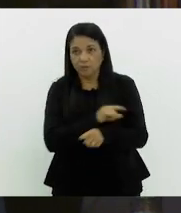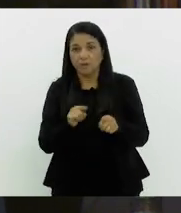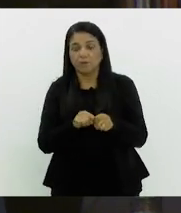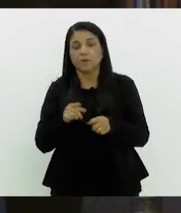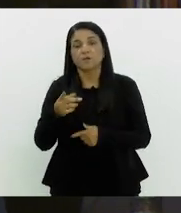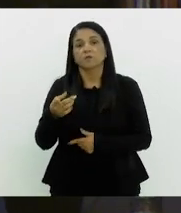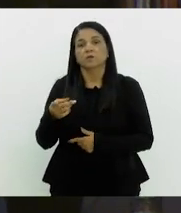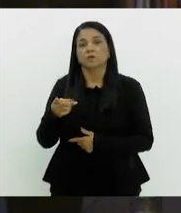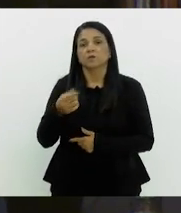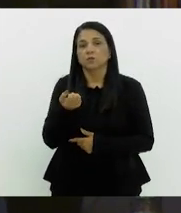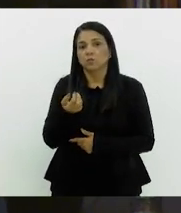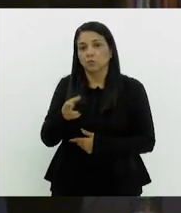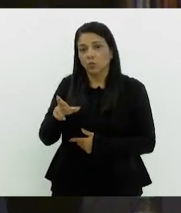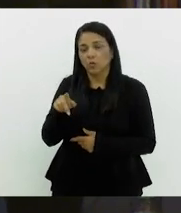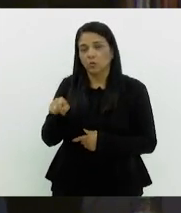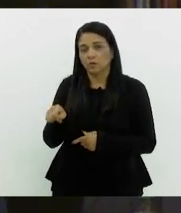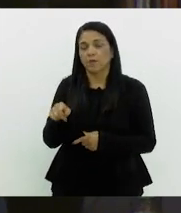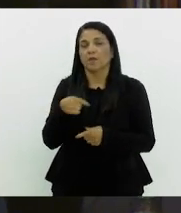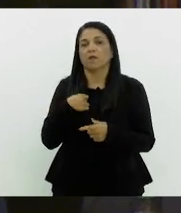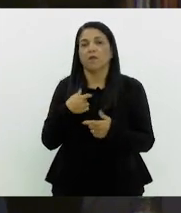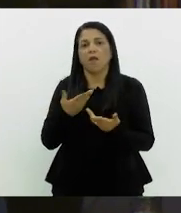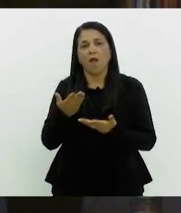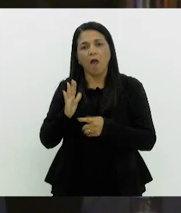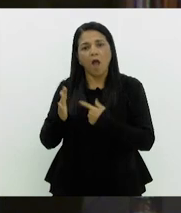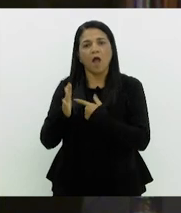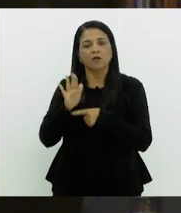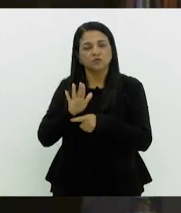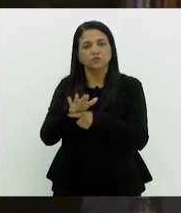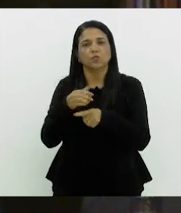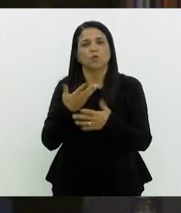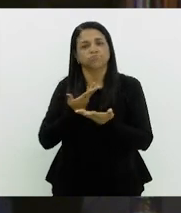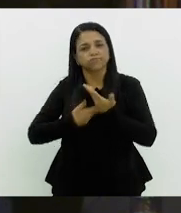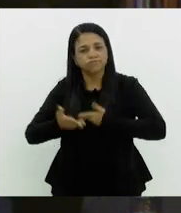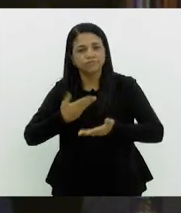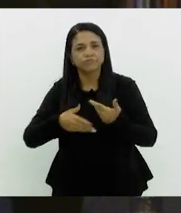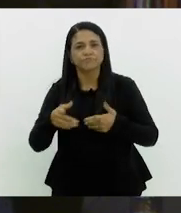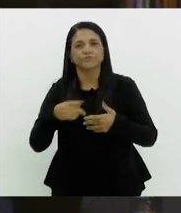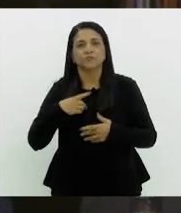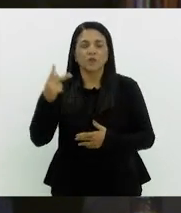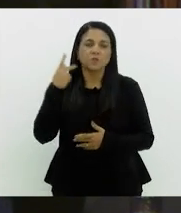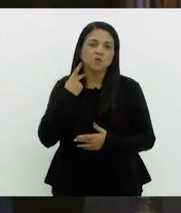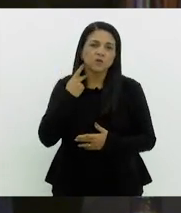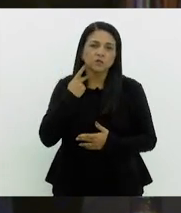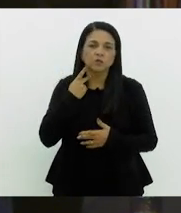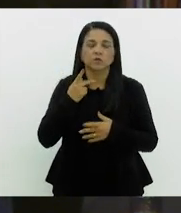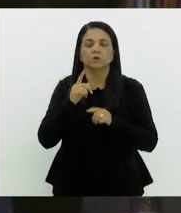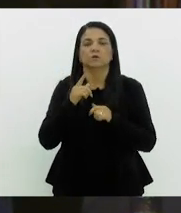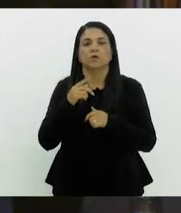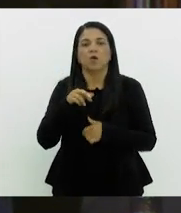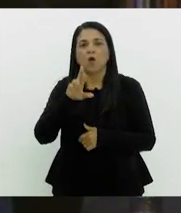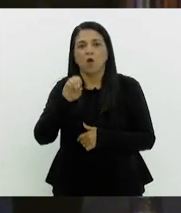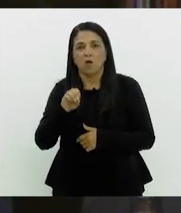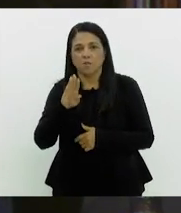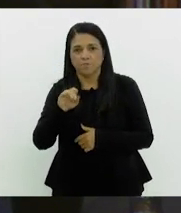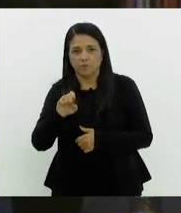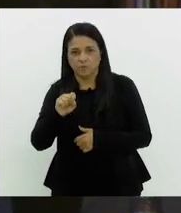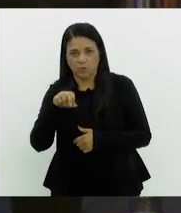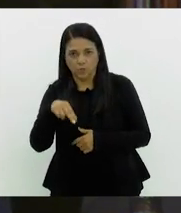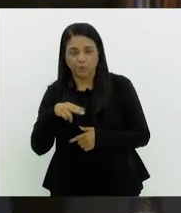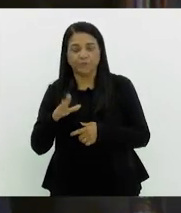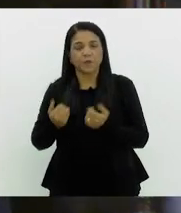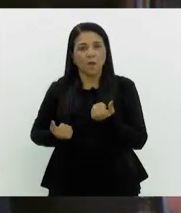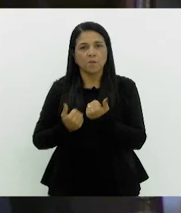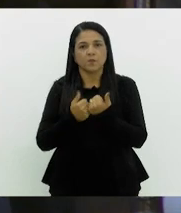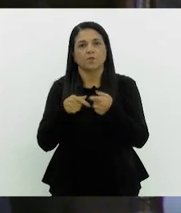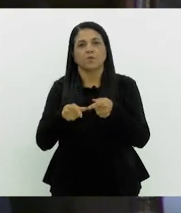quem viabilizou que esse encontro acontecesse da melhor forma, procurador efetivo da LERJ, e os procuradores presentes e o público